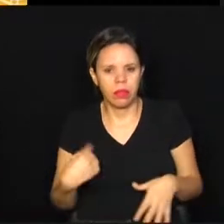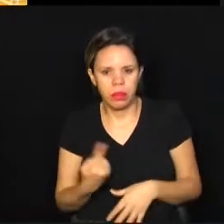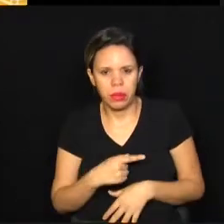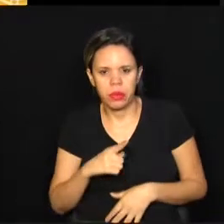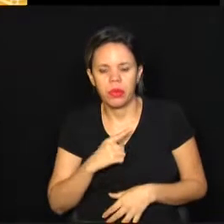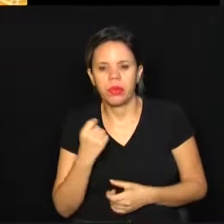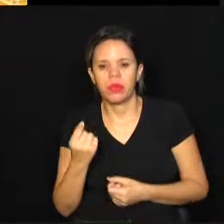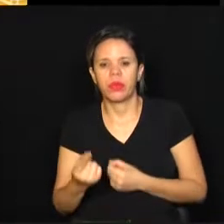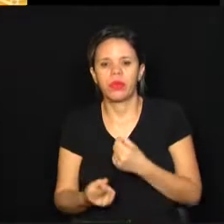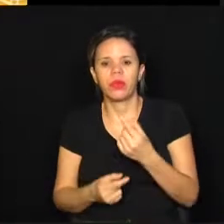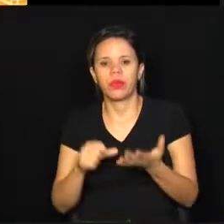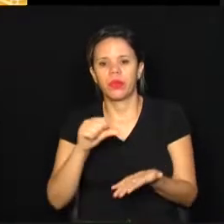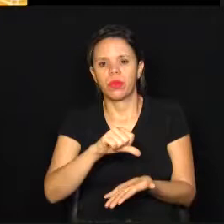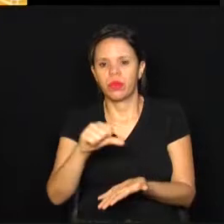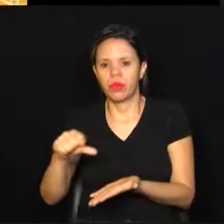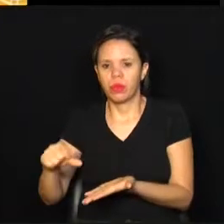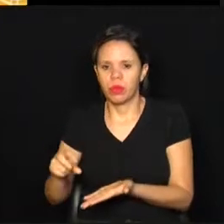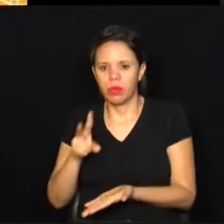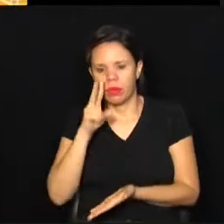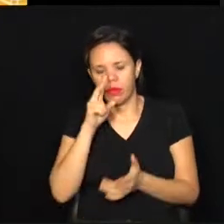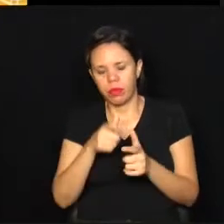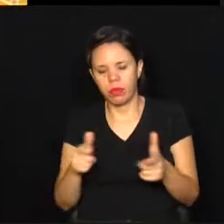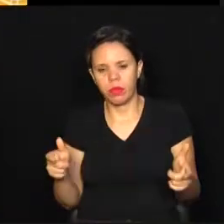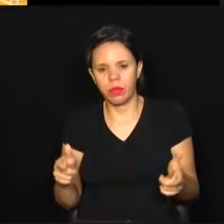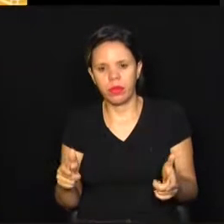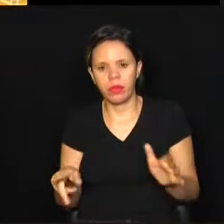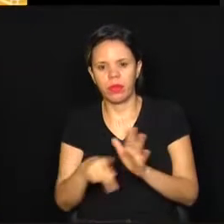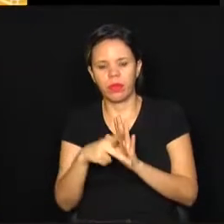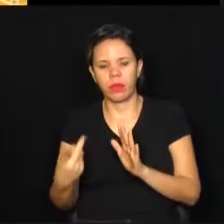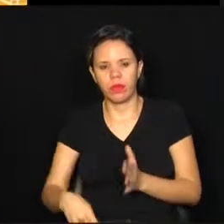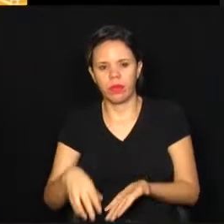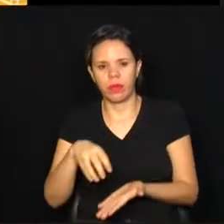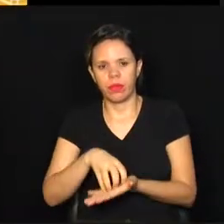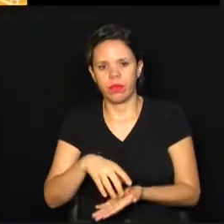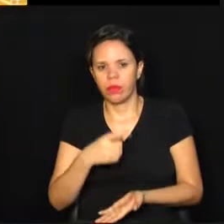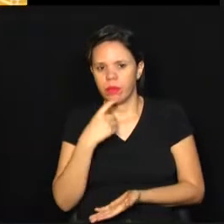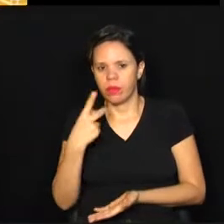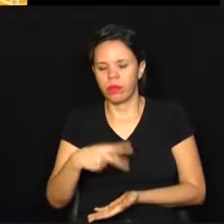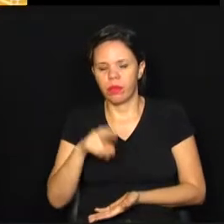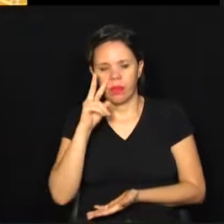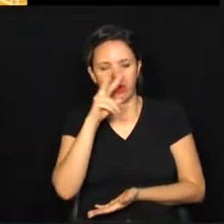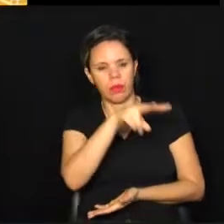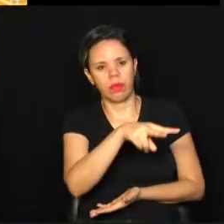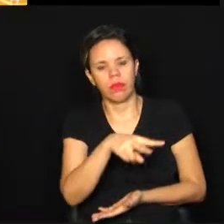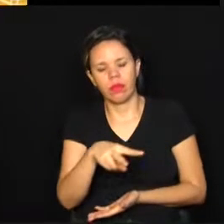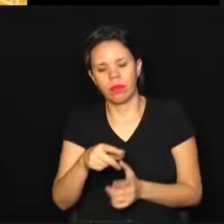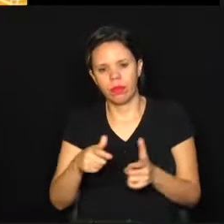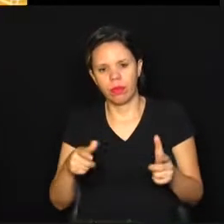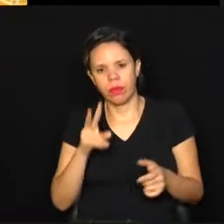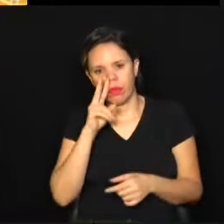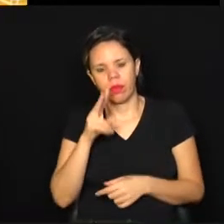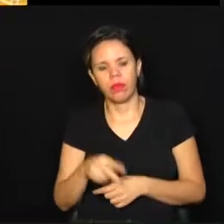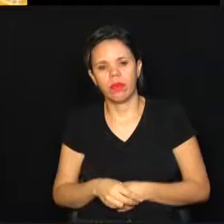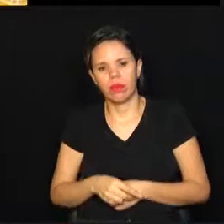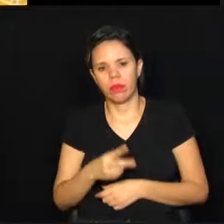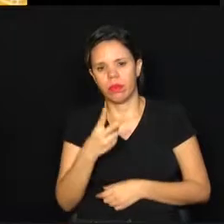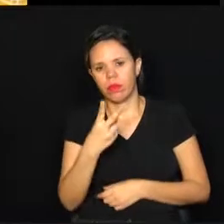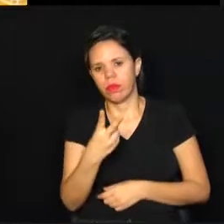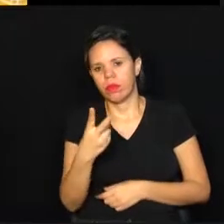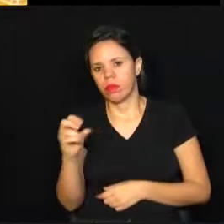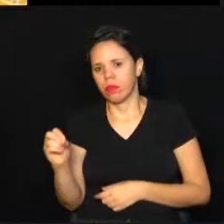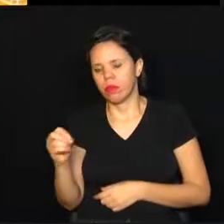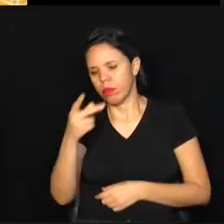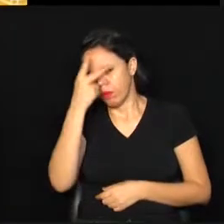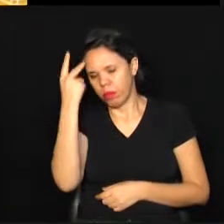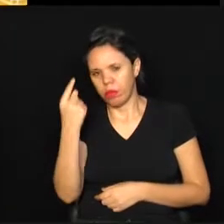alguns pontos, né, de densidade maiores. Então, o próprio centro de Campinas, a gente vê ali uma densidade entre 100 e 200 habitantes por hectare,